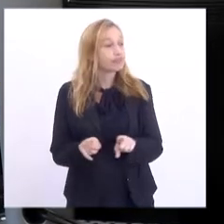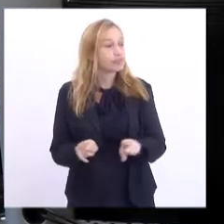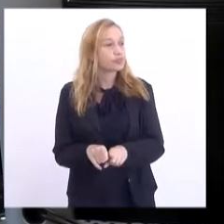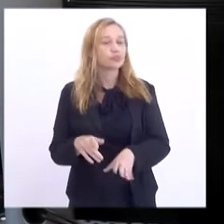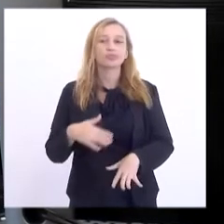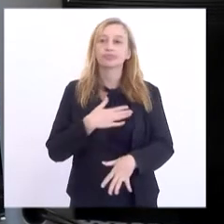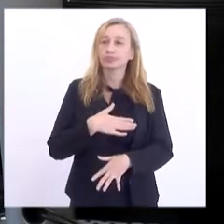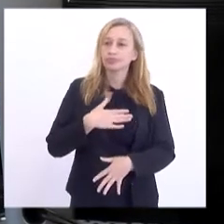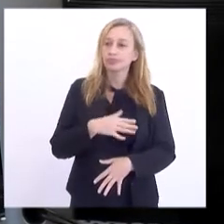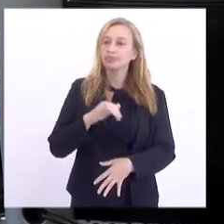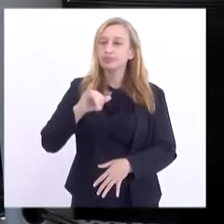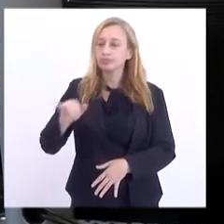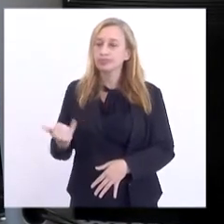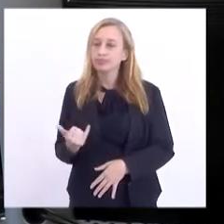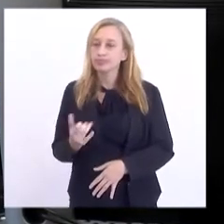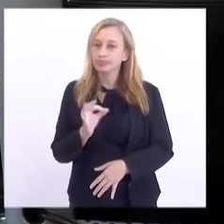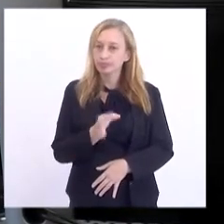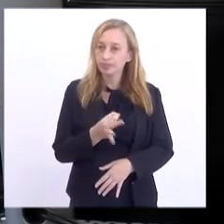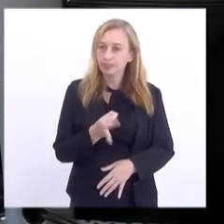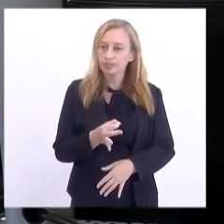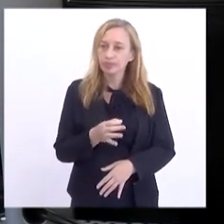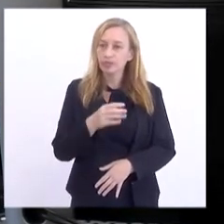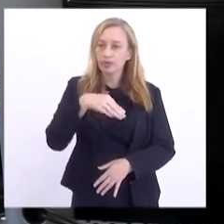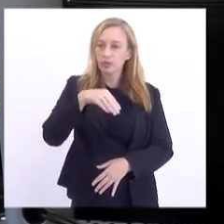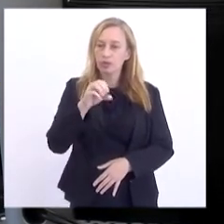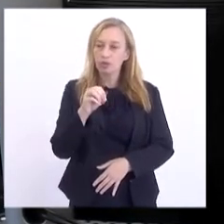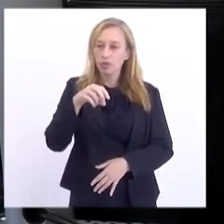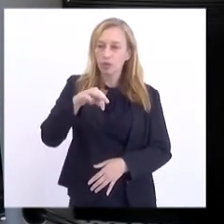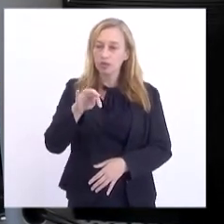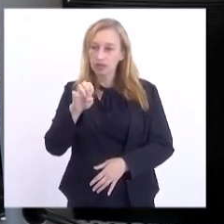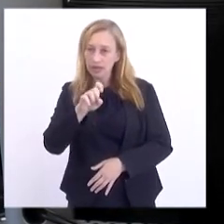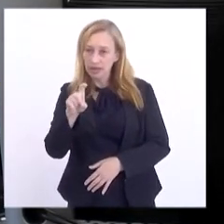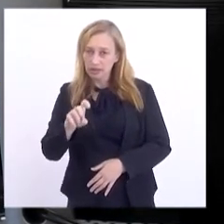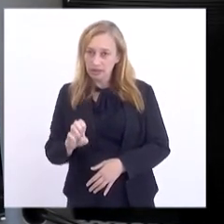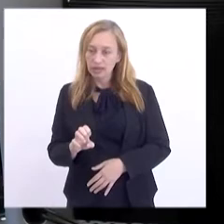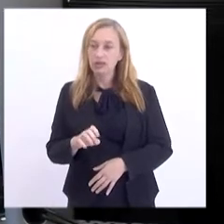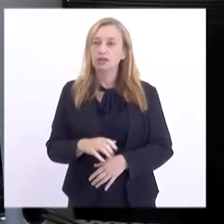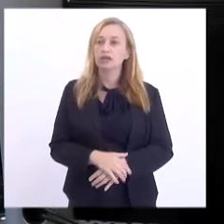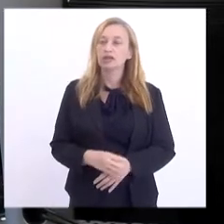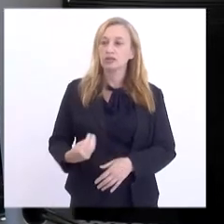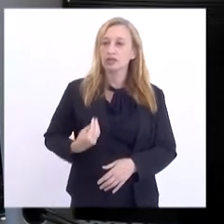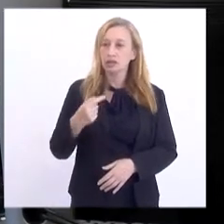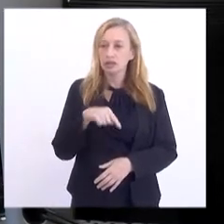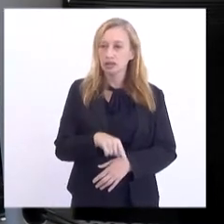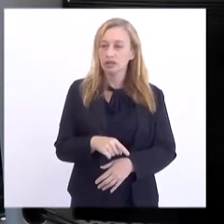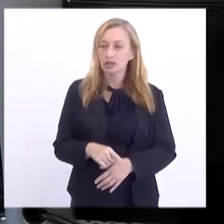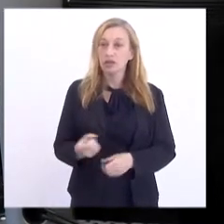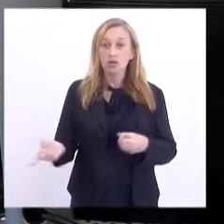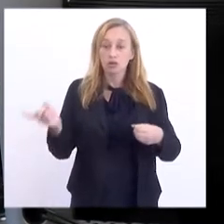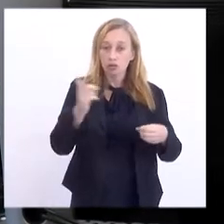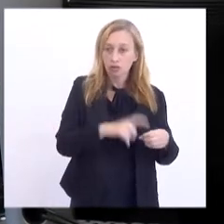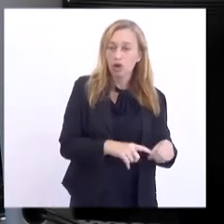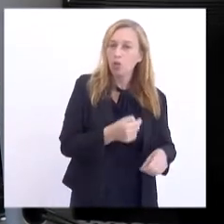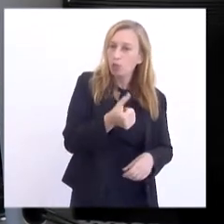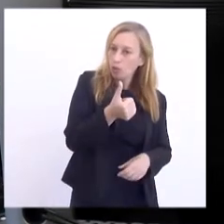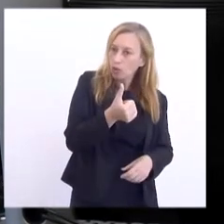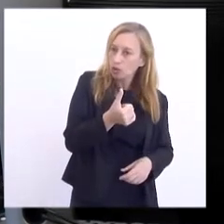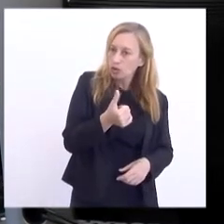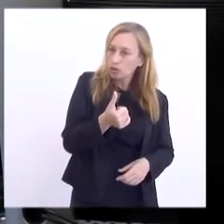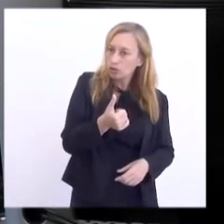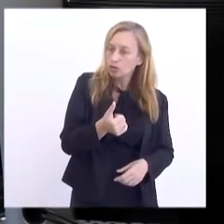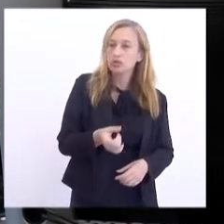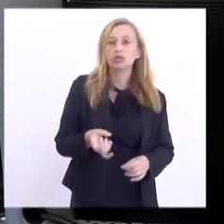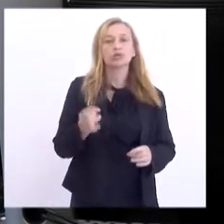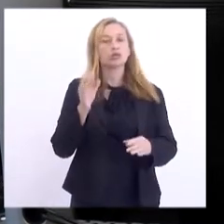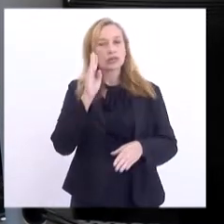gostaria de aproveitar Claro para o Montese né que ainda tá aqui é e voltar um pouquinho em algo